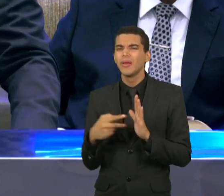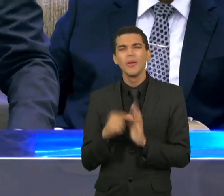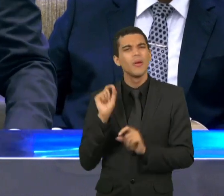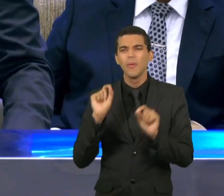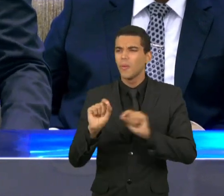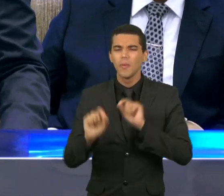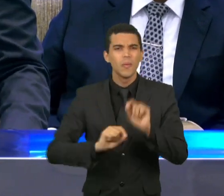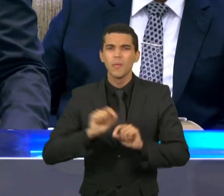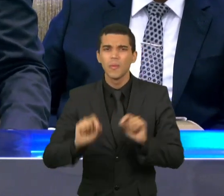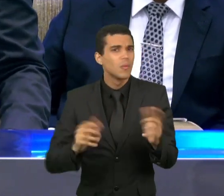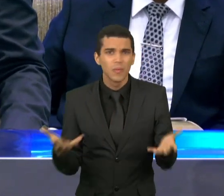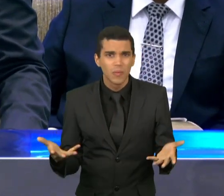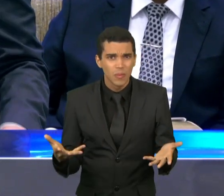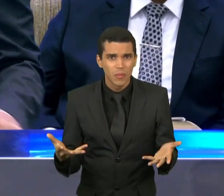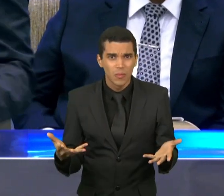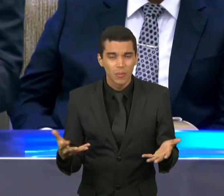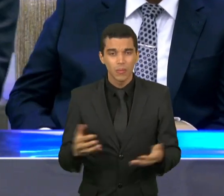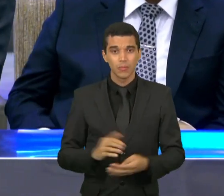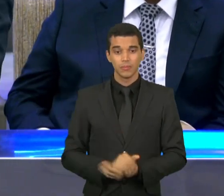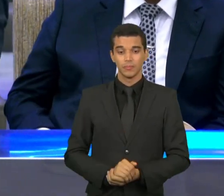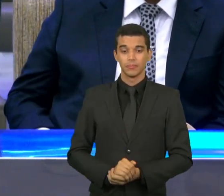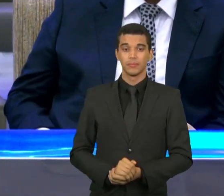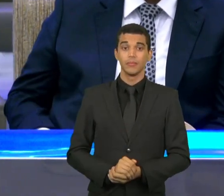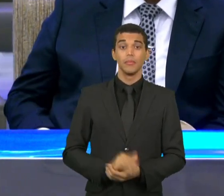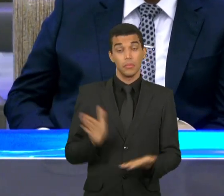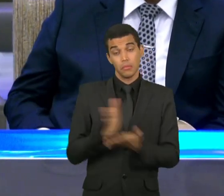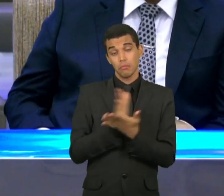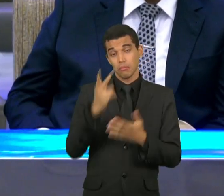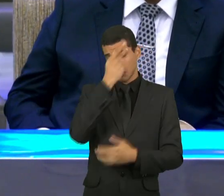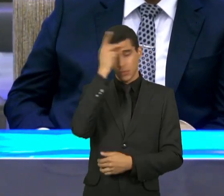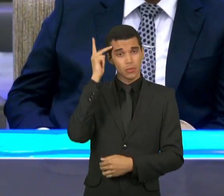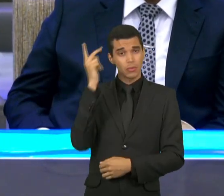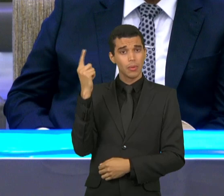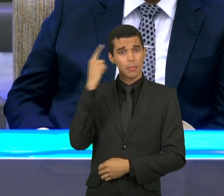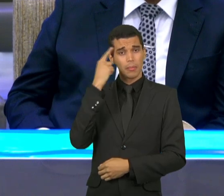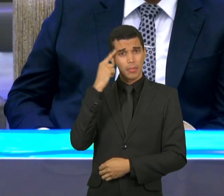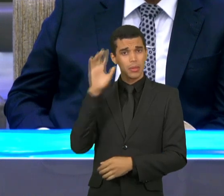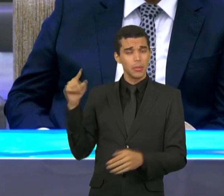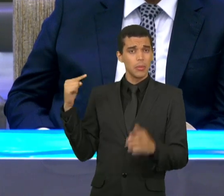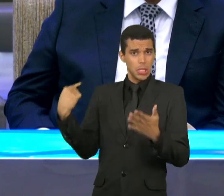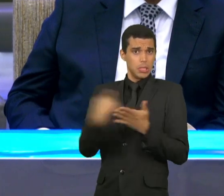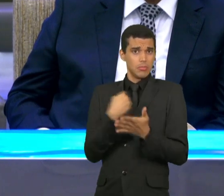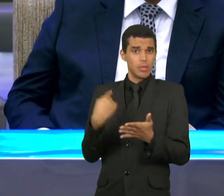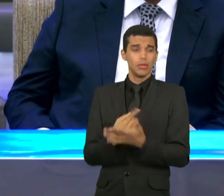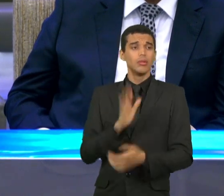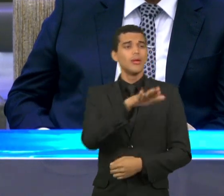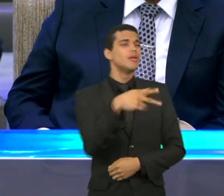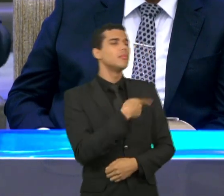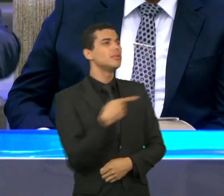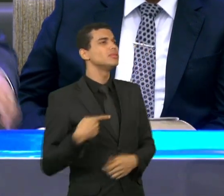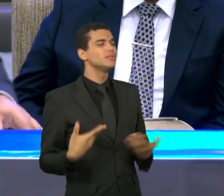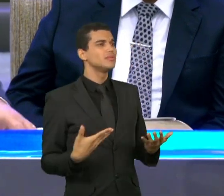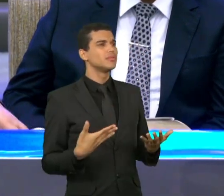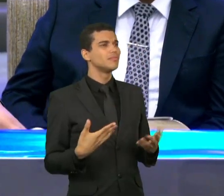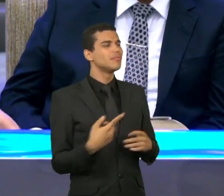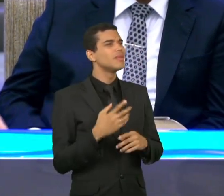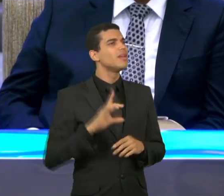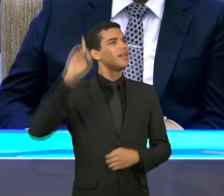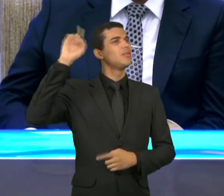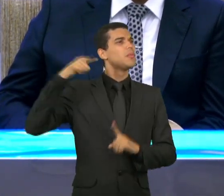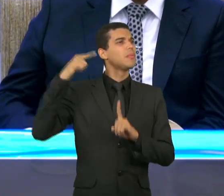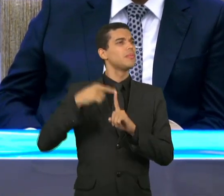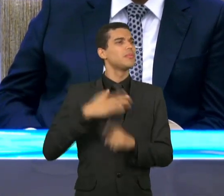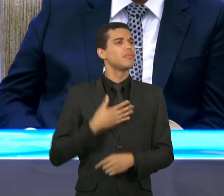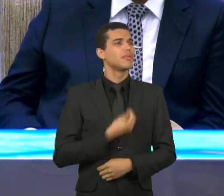para a nossa vida. Há até quem pergunte assim: pastor, qual o propósito de Deus na minha